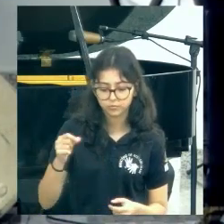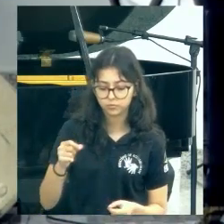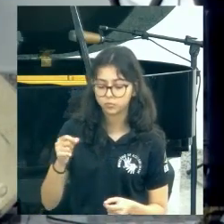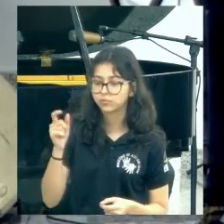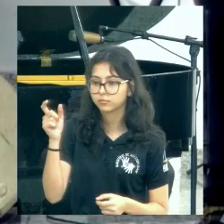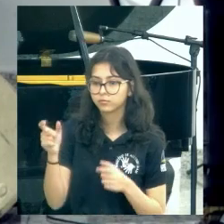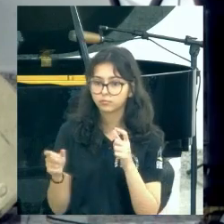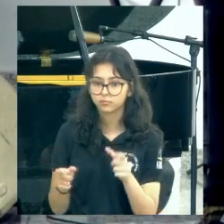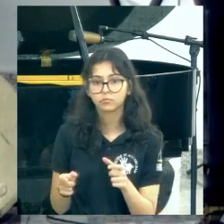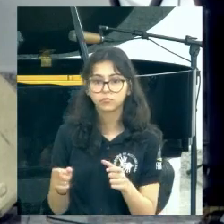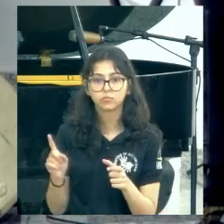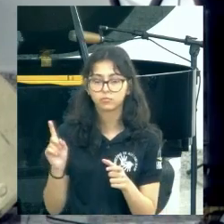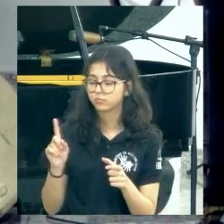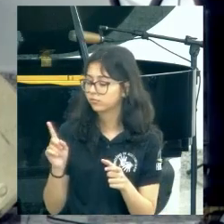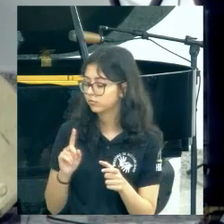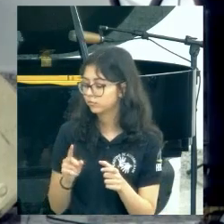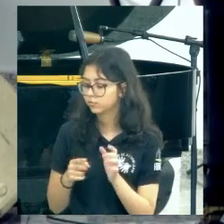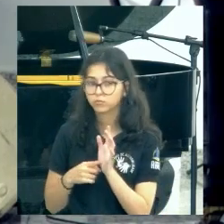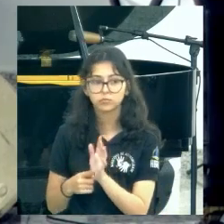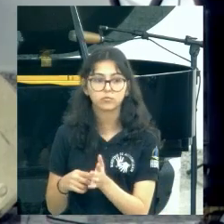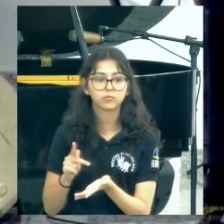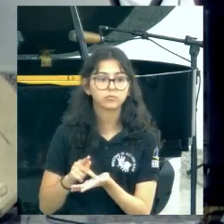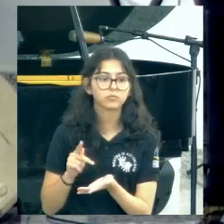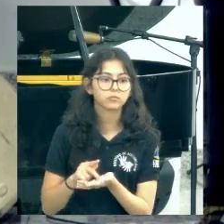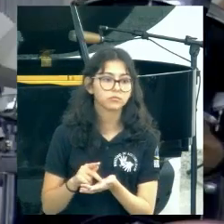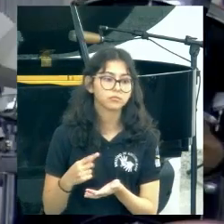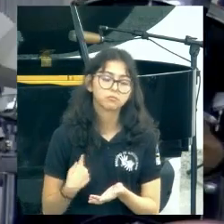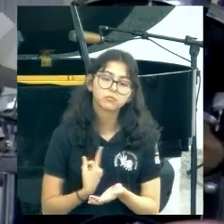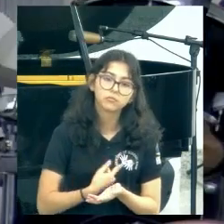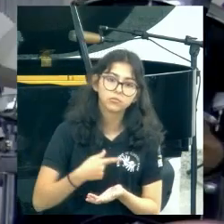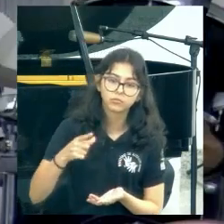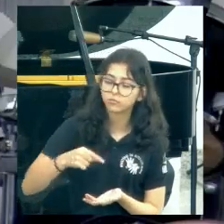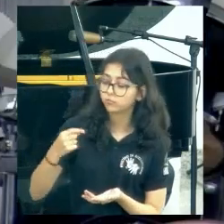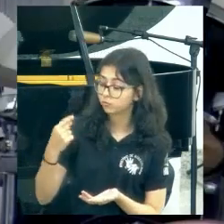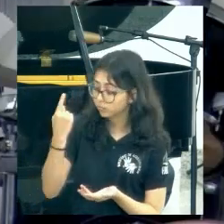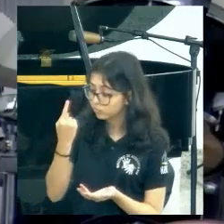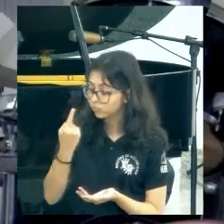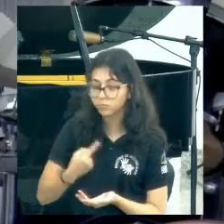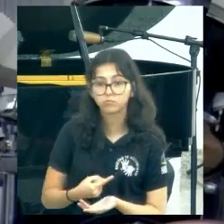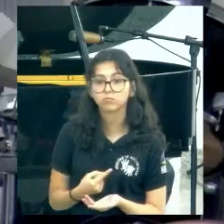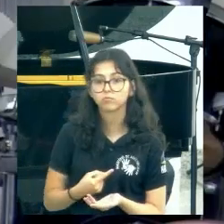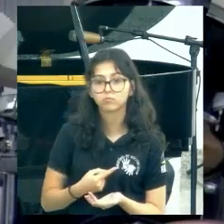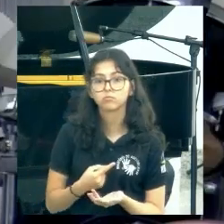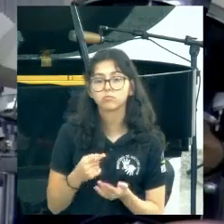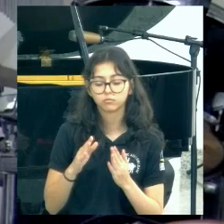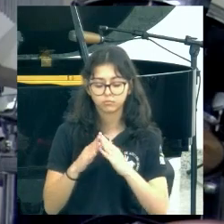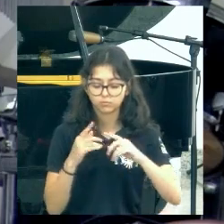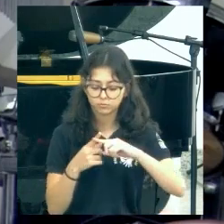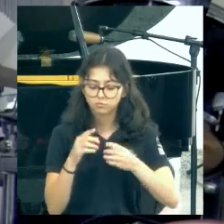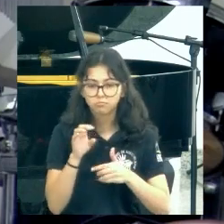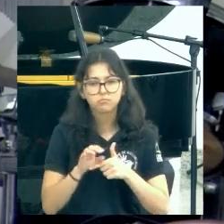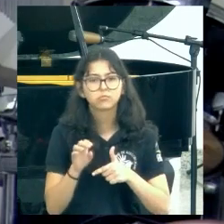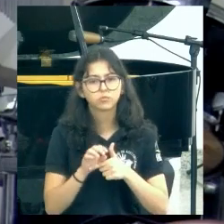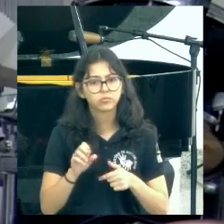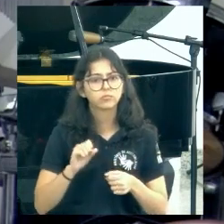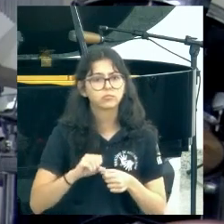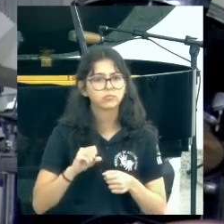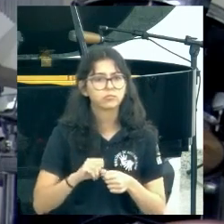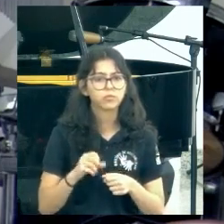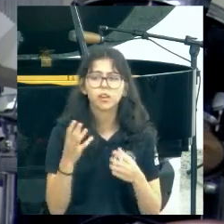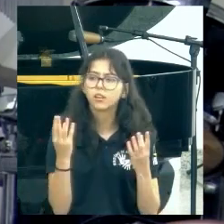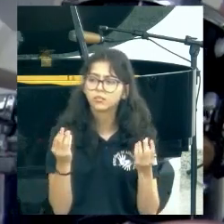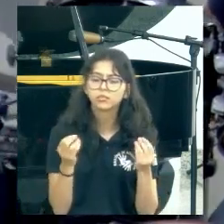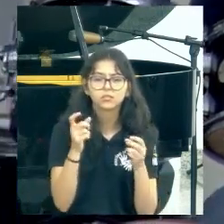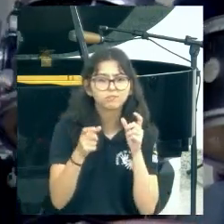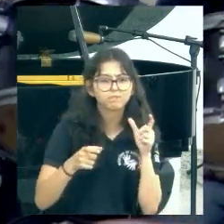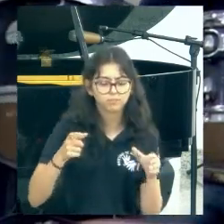nós somos. A igreja lá em Corinto fez isso. Tem muita gente escolhendo alguém para viver o resto da vida, muito